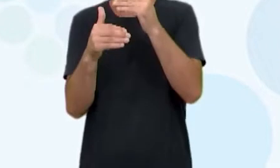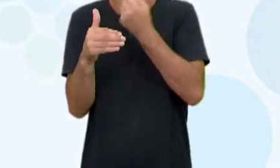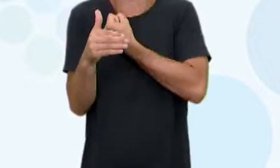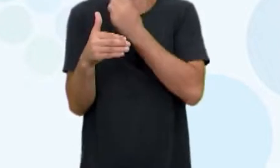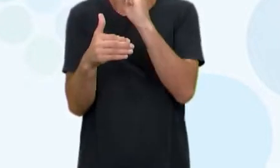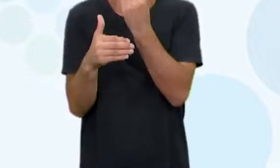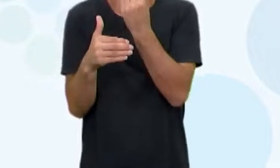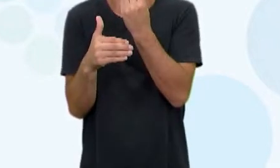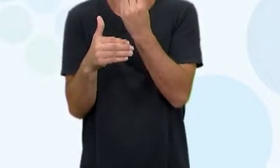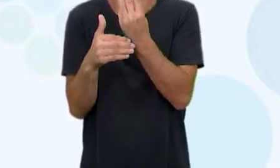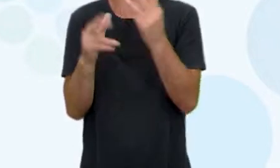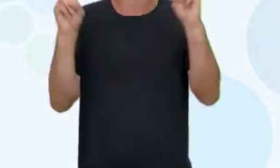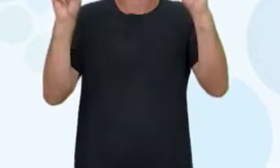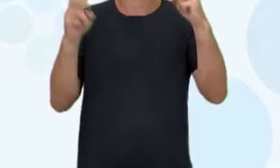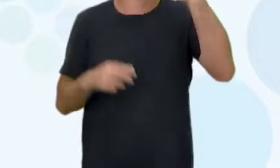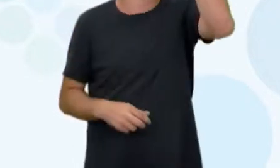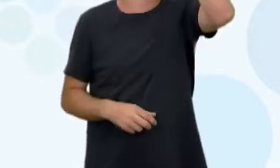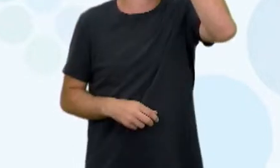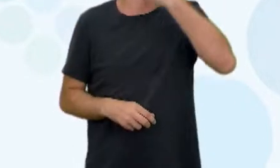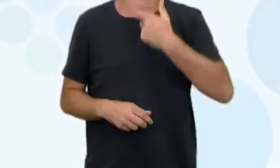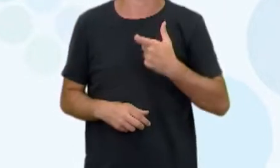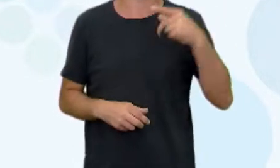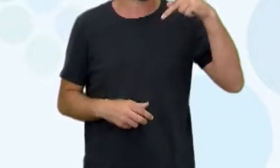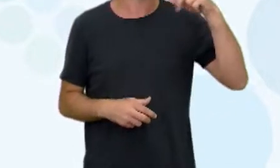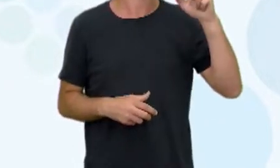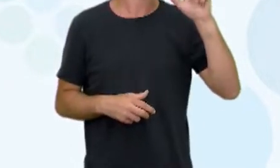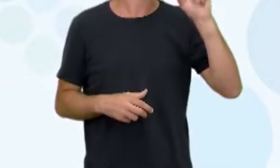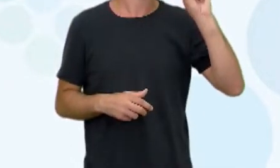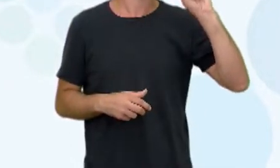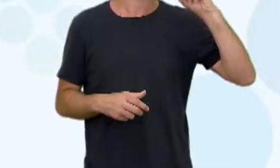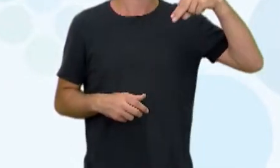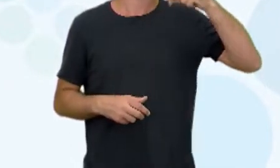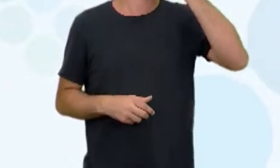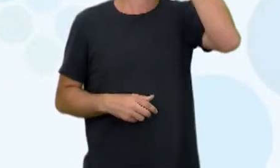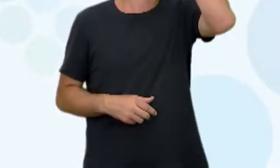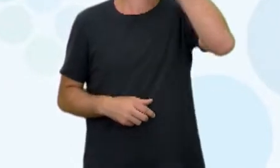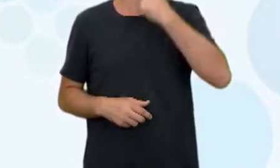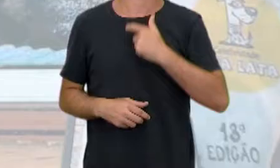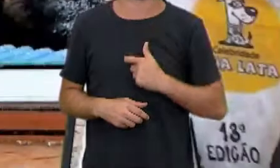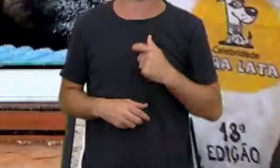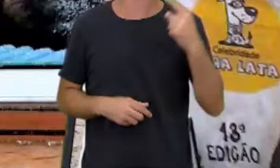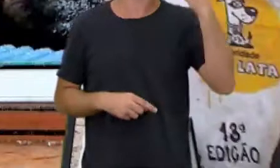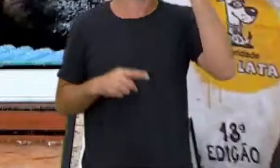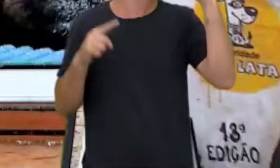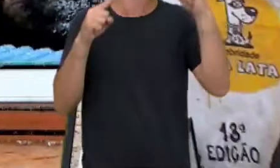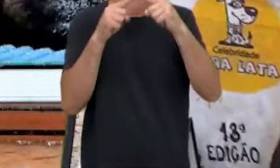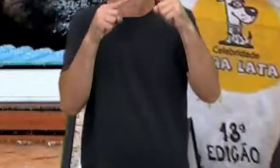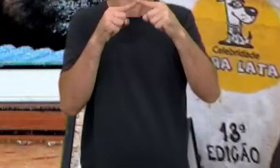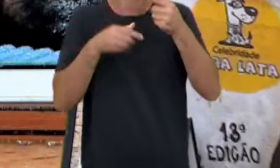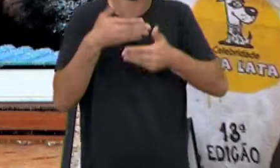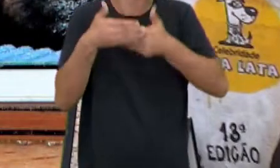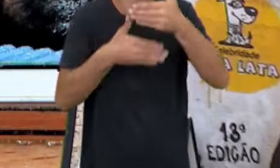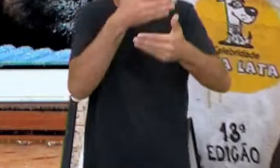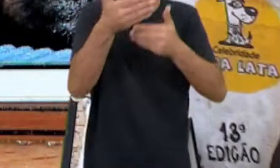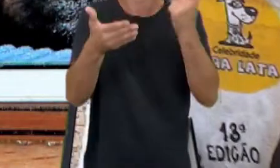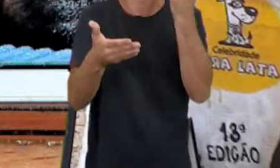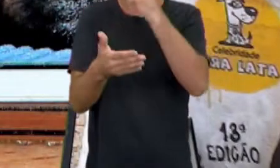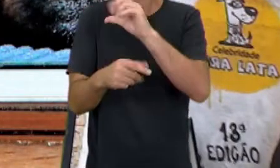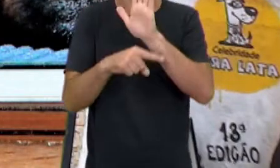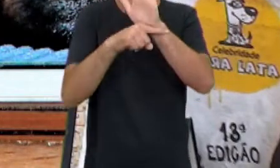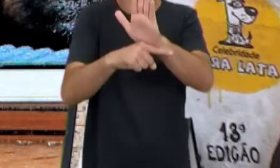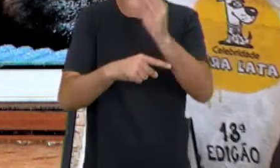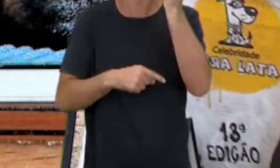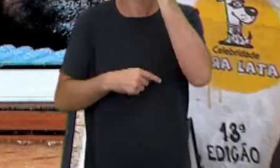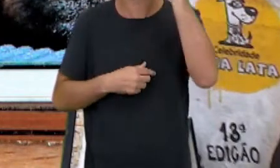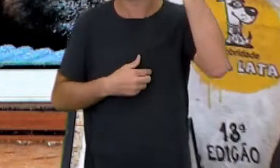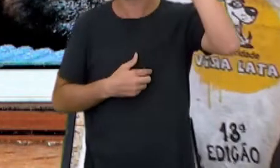sobre persona, construção do que é persona, né? Uma série aí de aulas que nós estamos desenvolvendo para entender como essa ferramenta funciona e